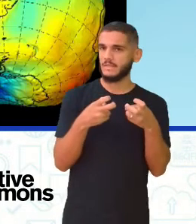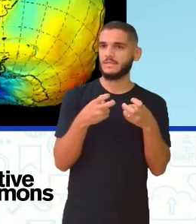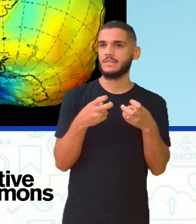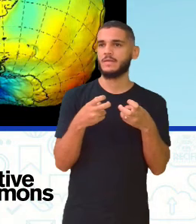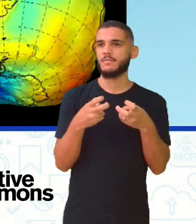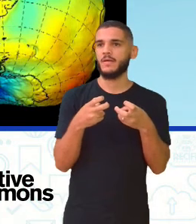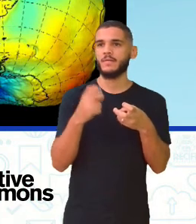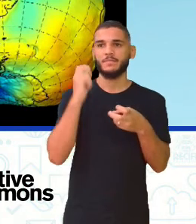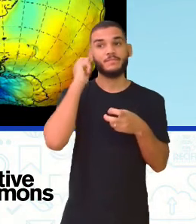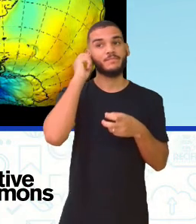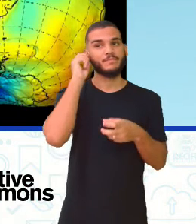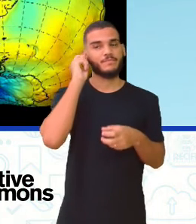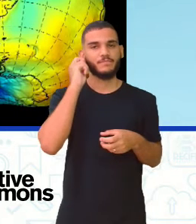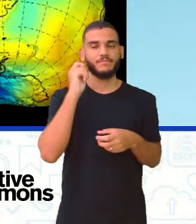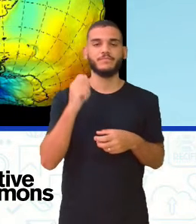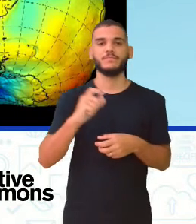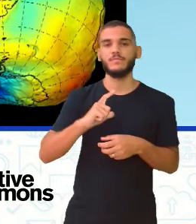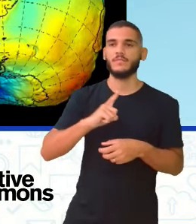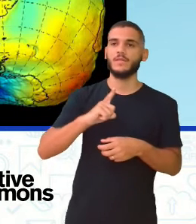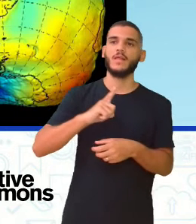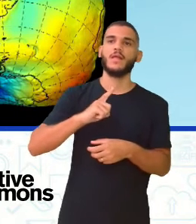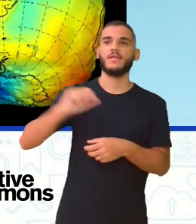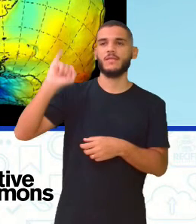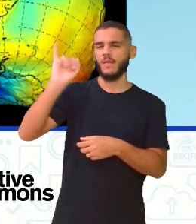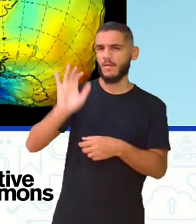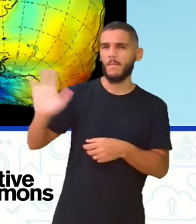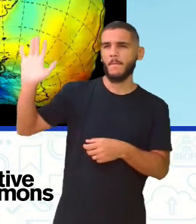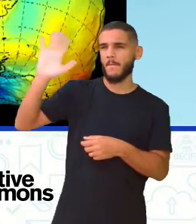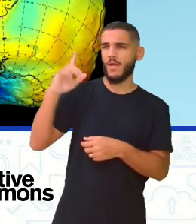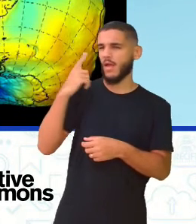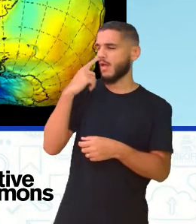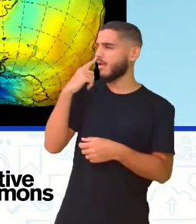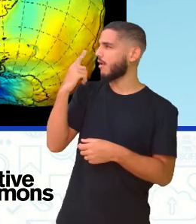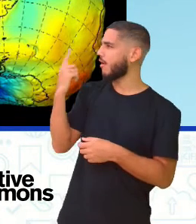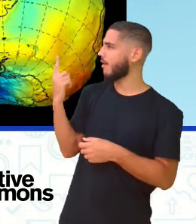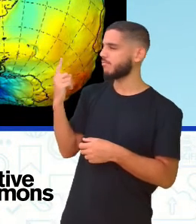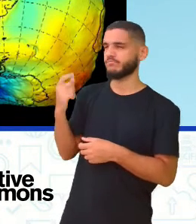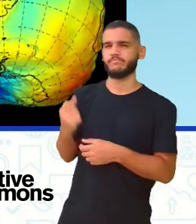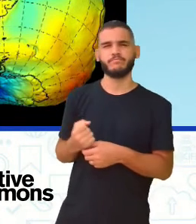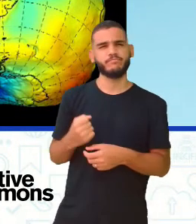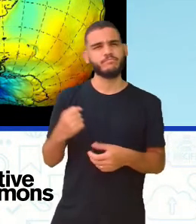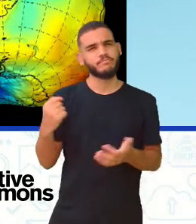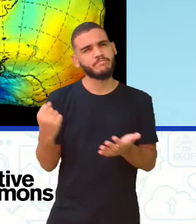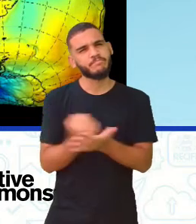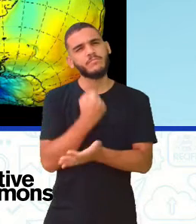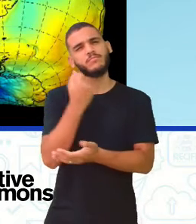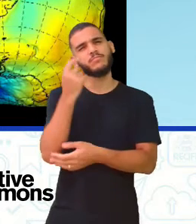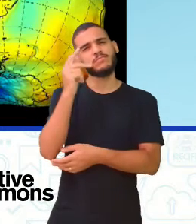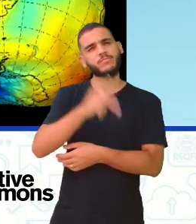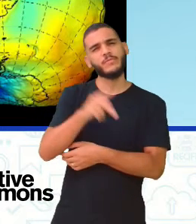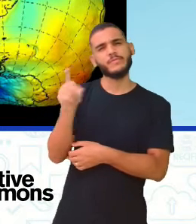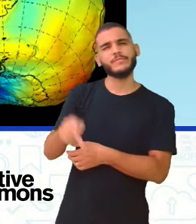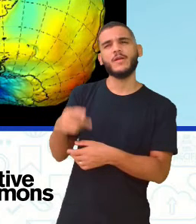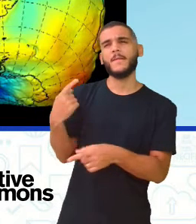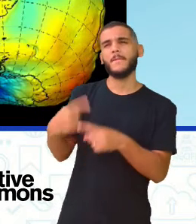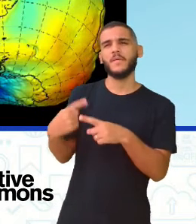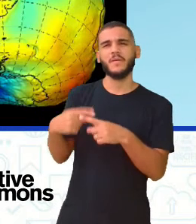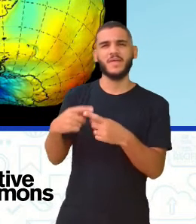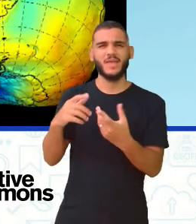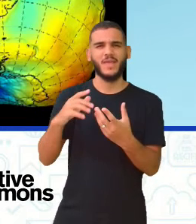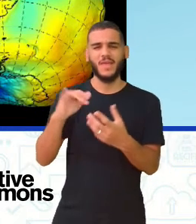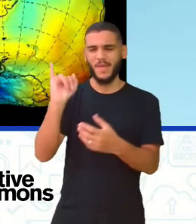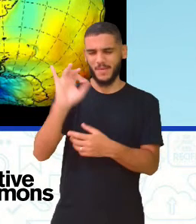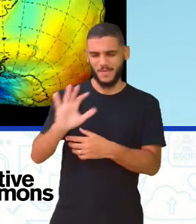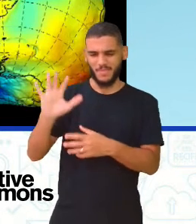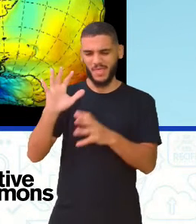essa imagem que chega na tela. Poxa, professor, por que essas imagens estão um pouco aí